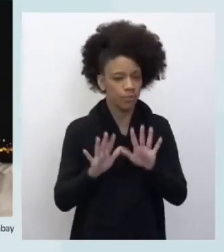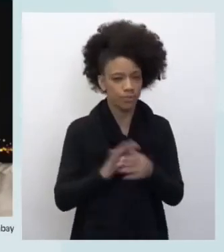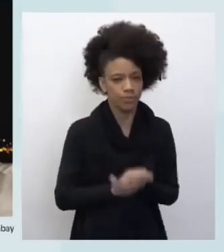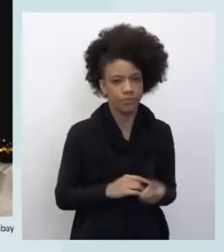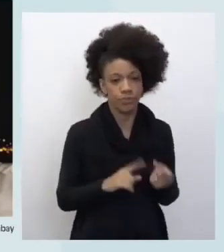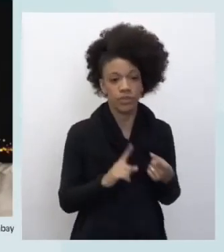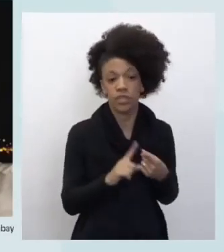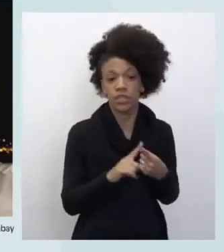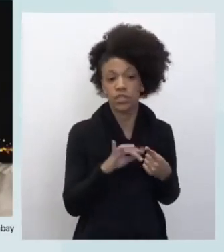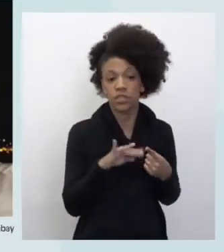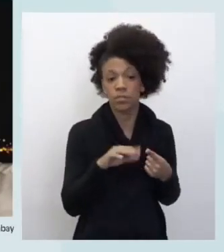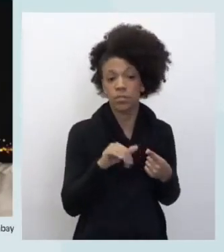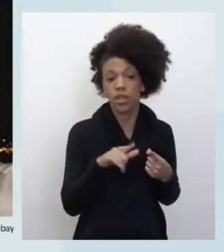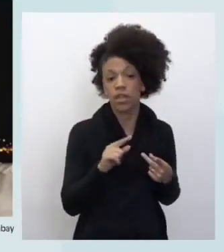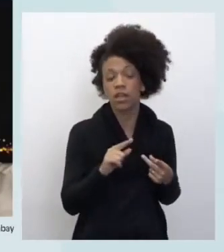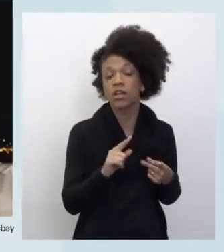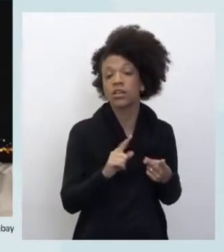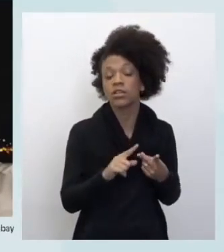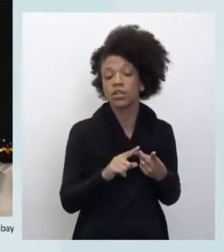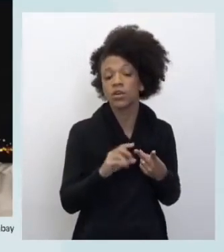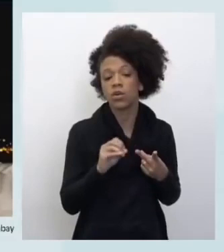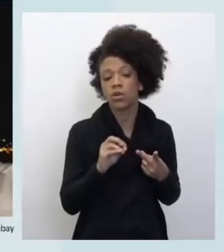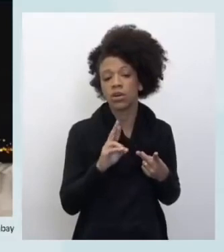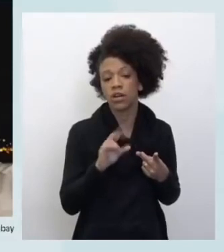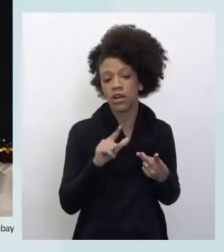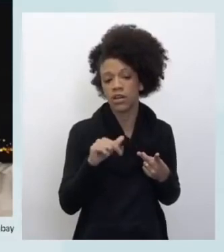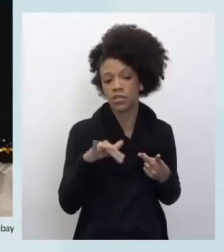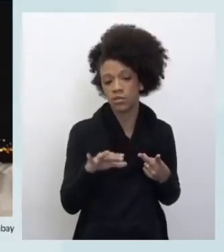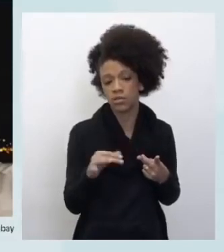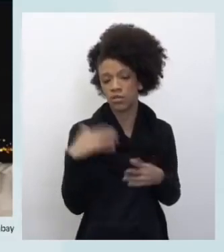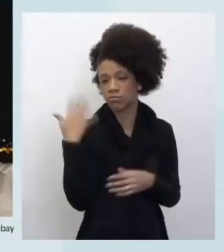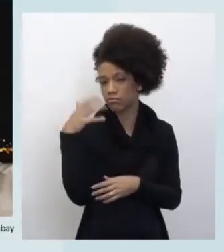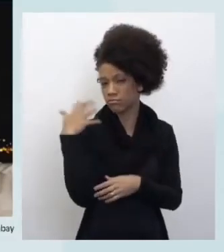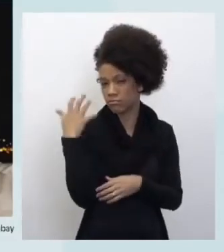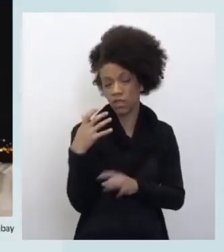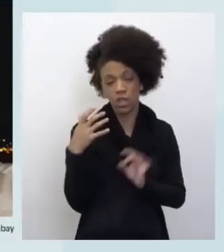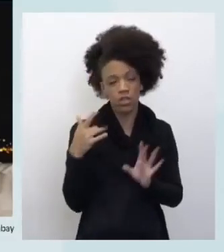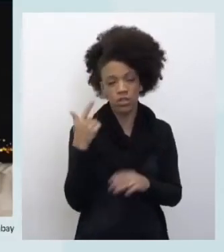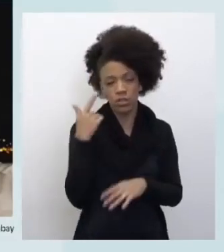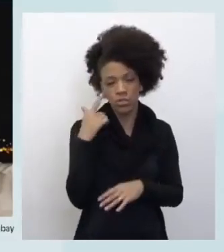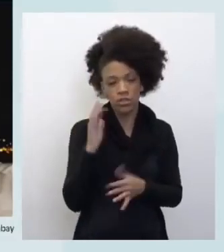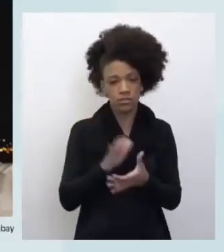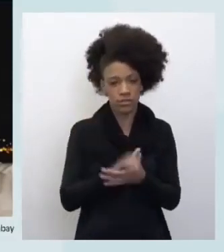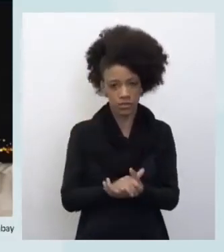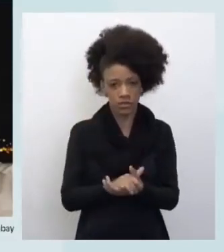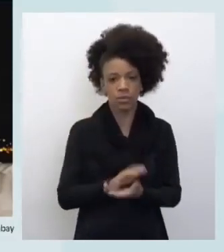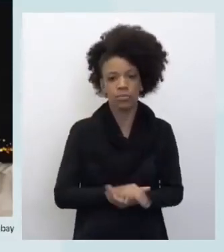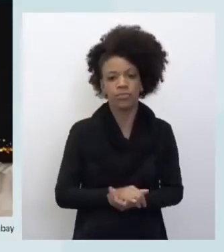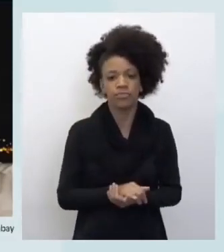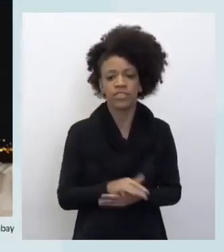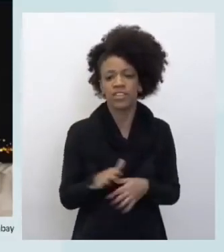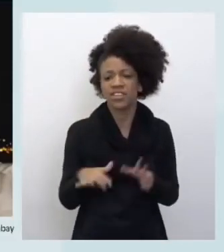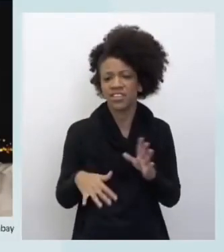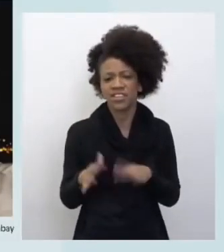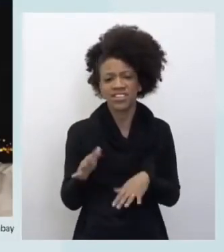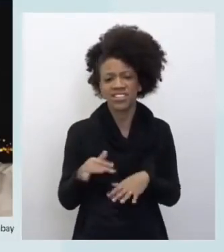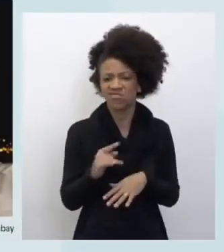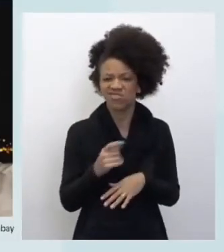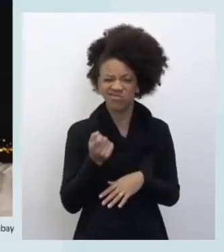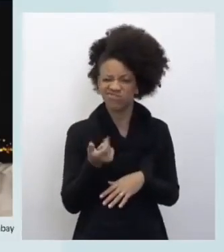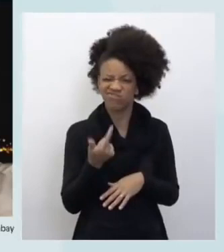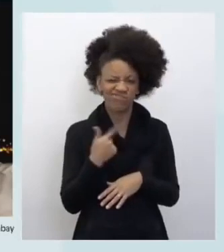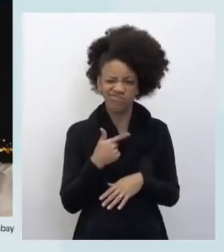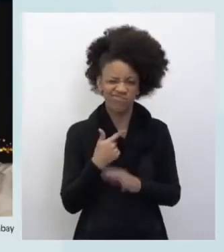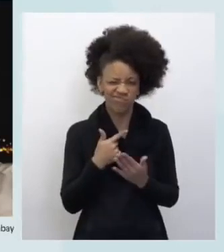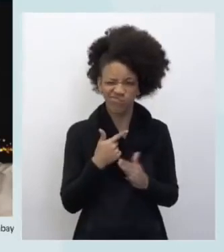Isabela e Horácio, que eram os enamorados que só pensavam em casamento. E não, às vezes você não dava muita risada com eles.